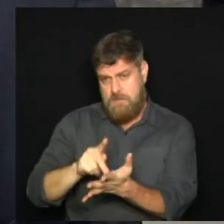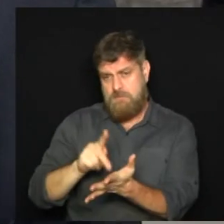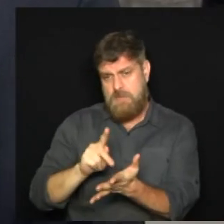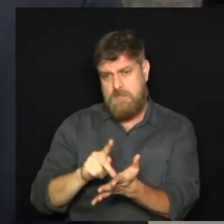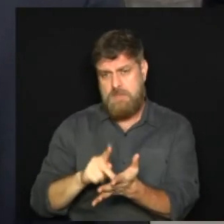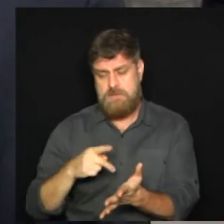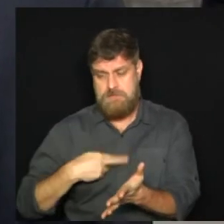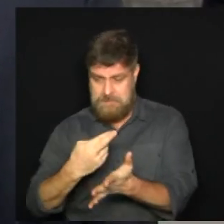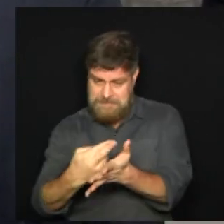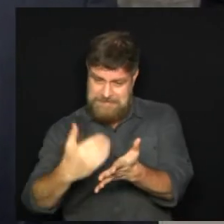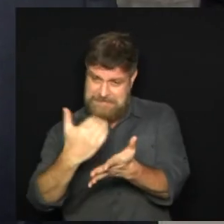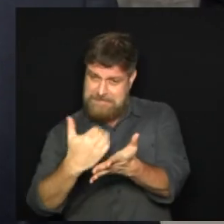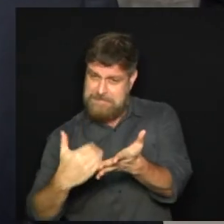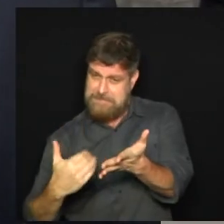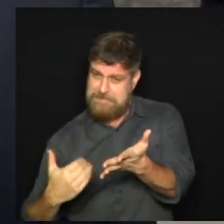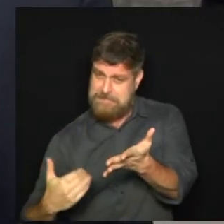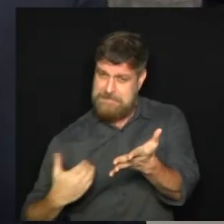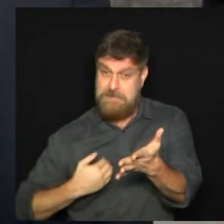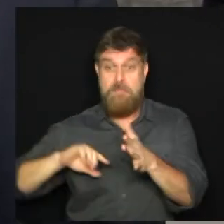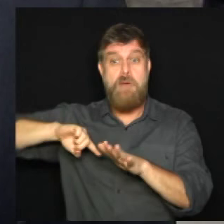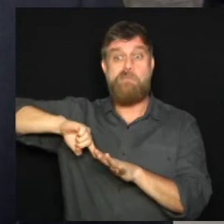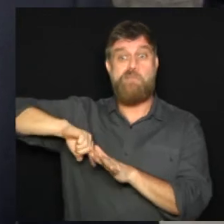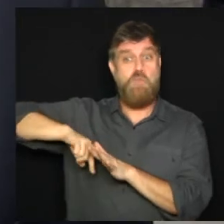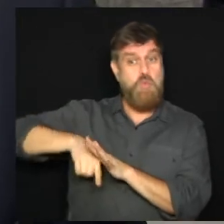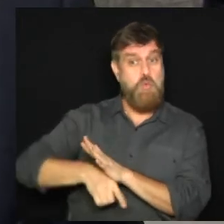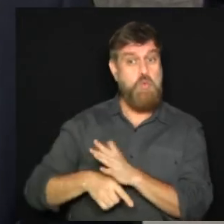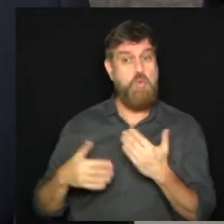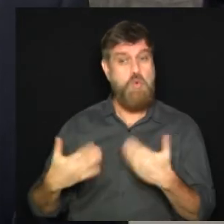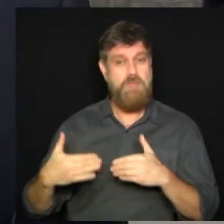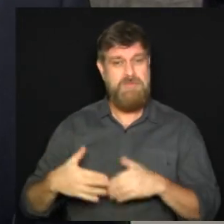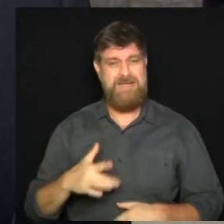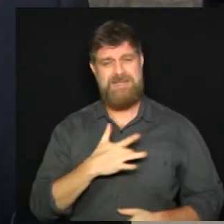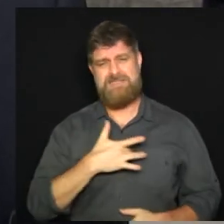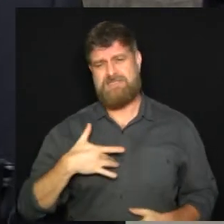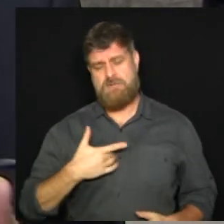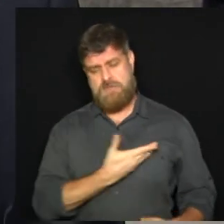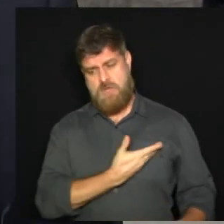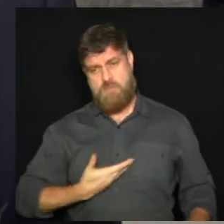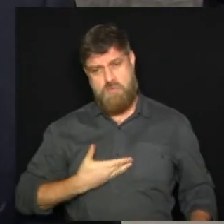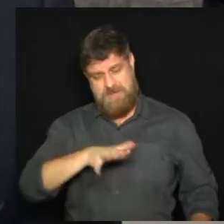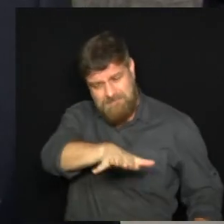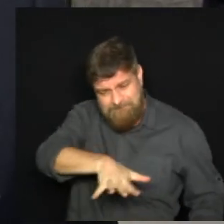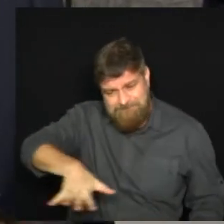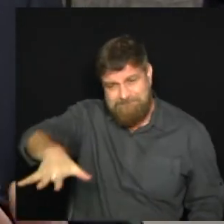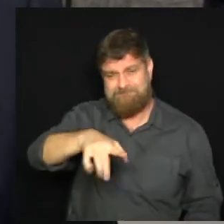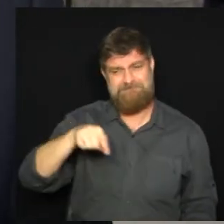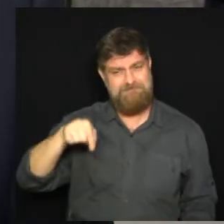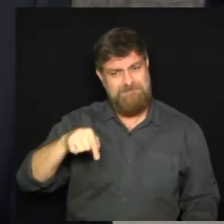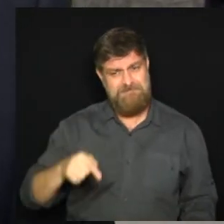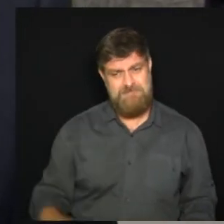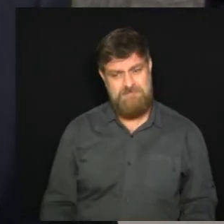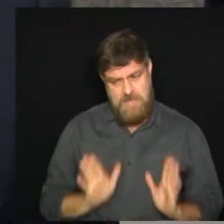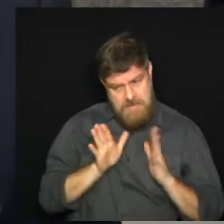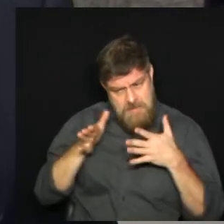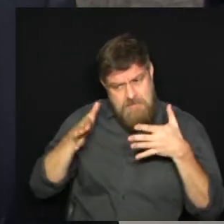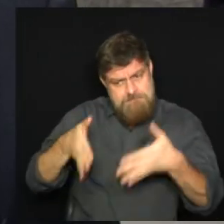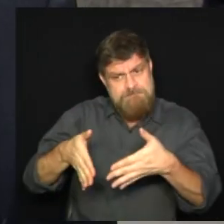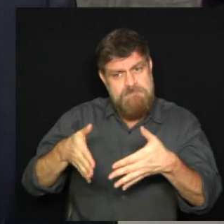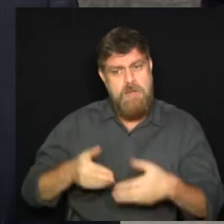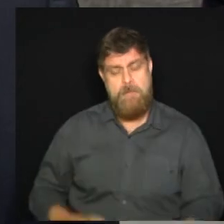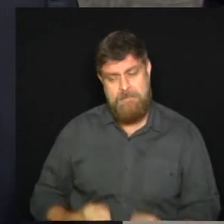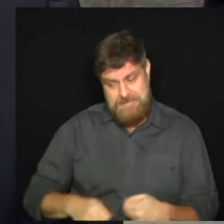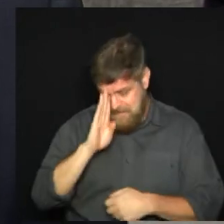esse requerimento de informações é mais profundo. A saúde pública é algo muito sério e tem que ser uma